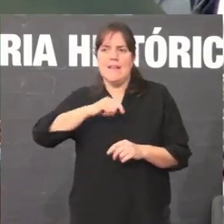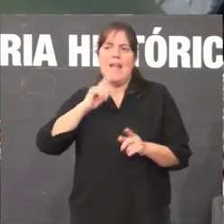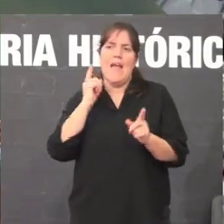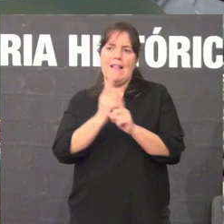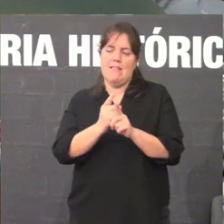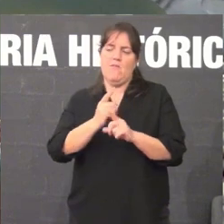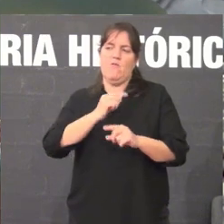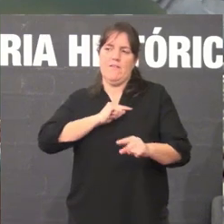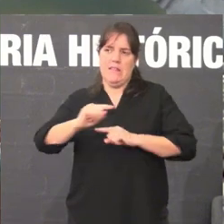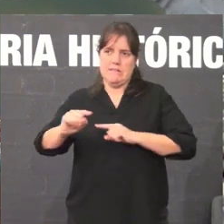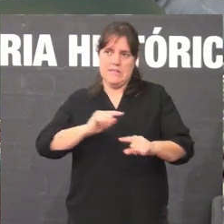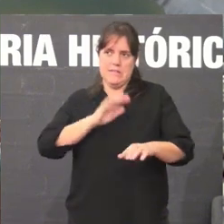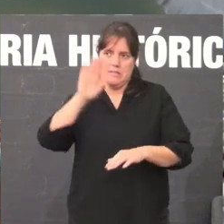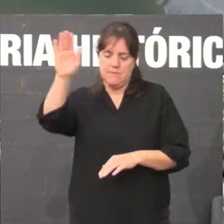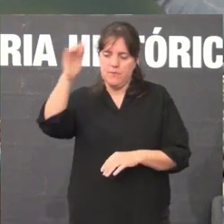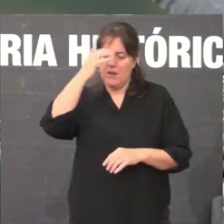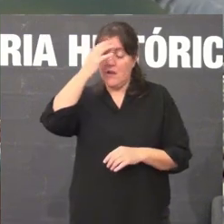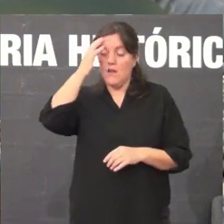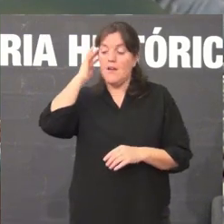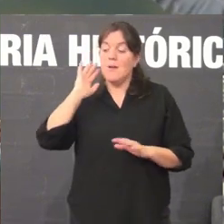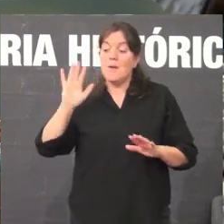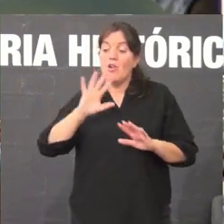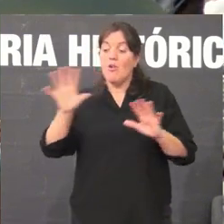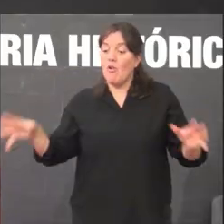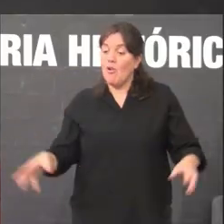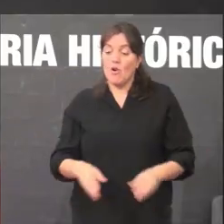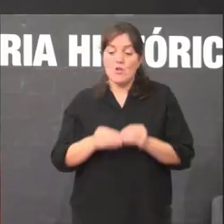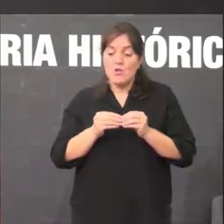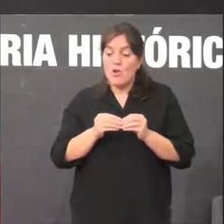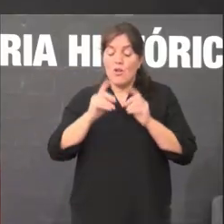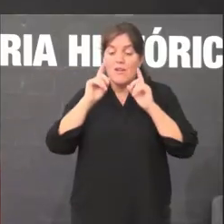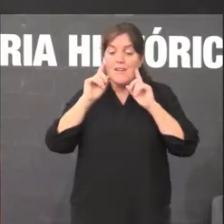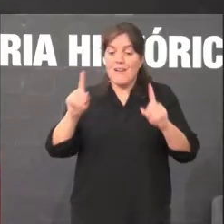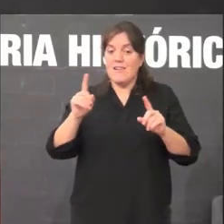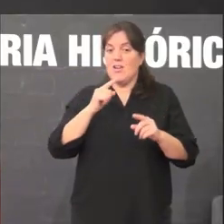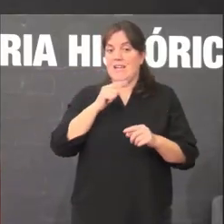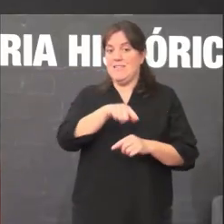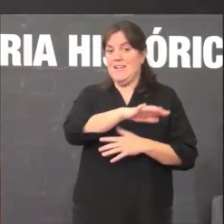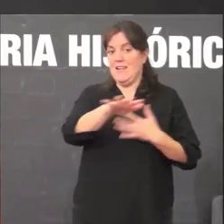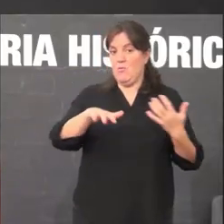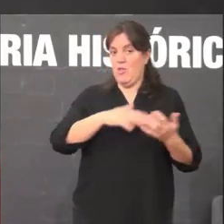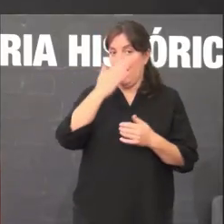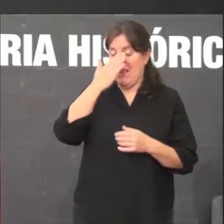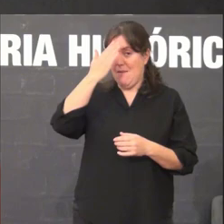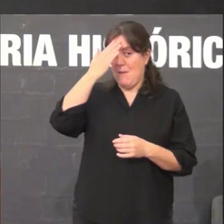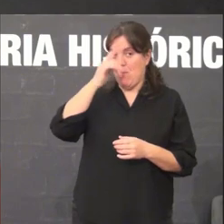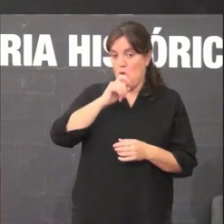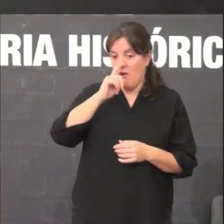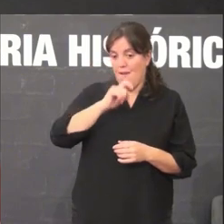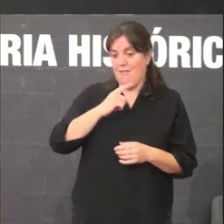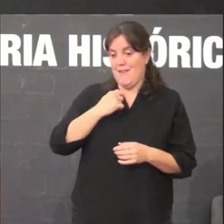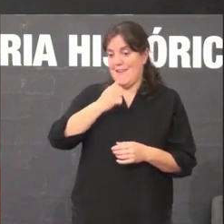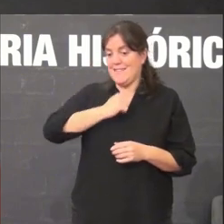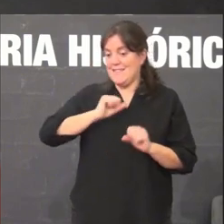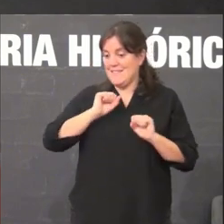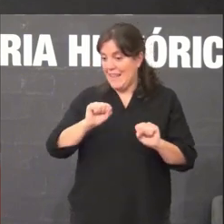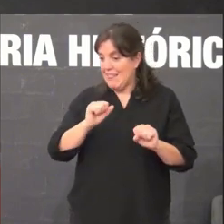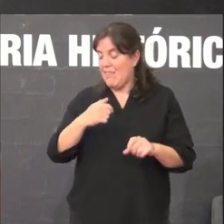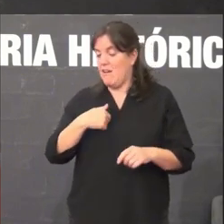antifascista. Contudo, se há esta rebelião da memória da resistência, não há